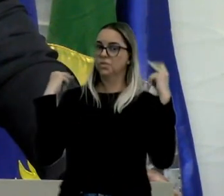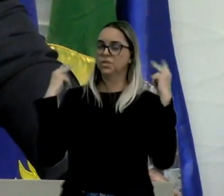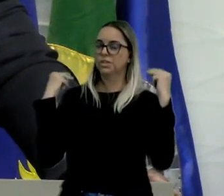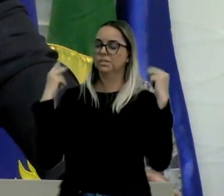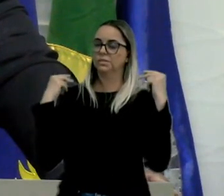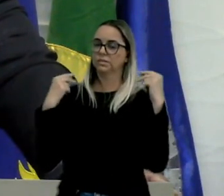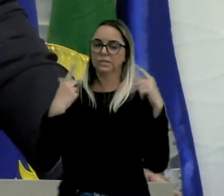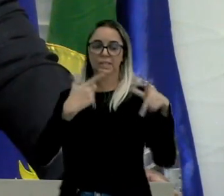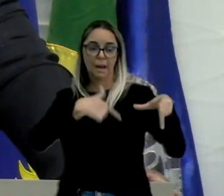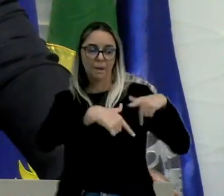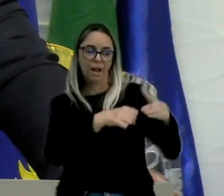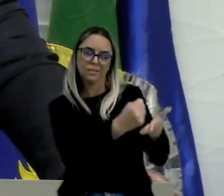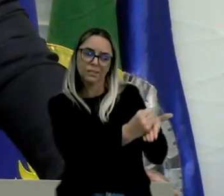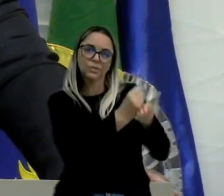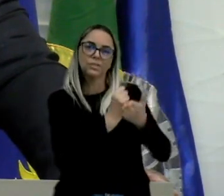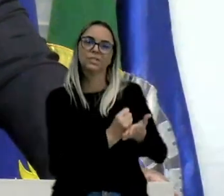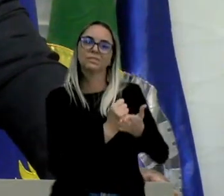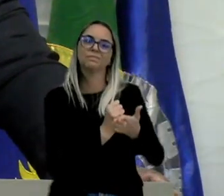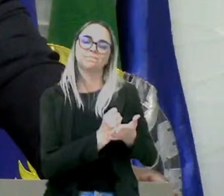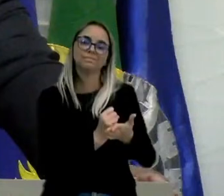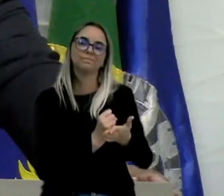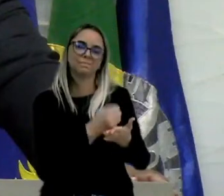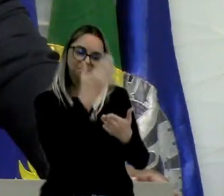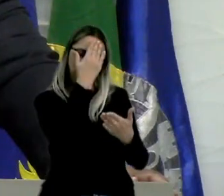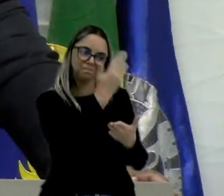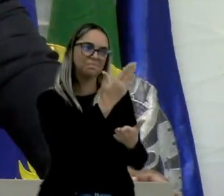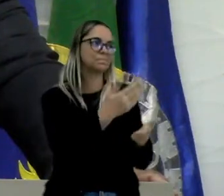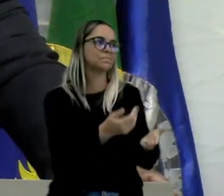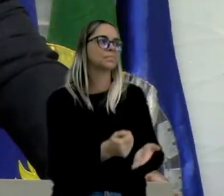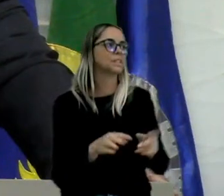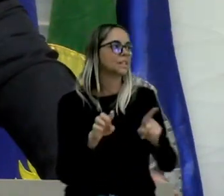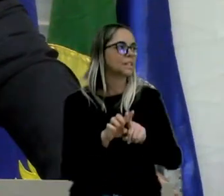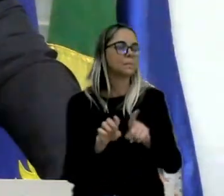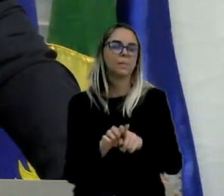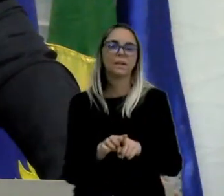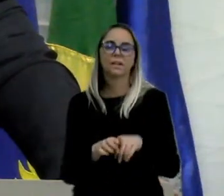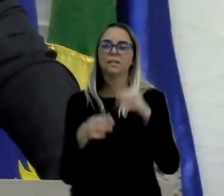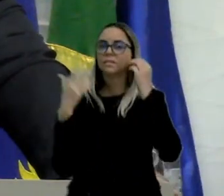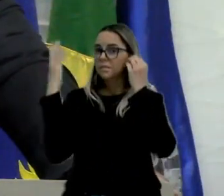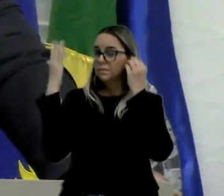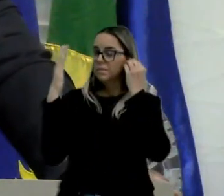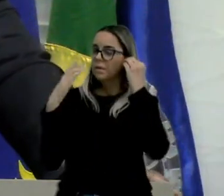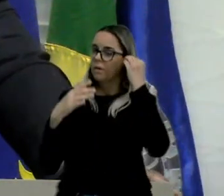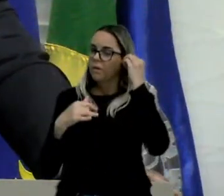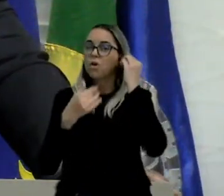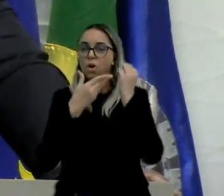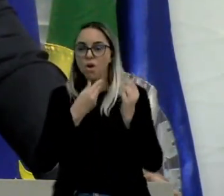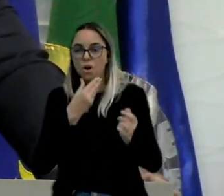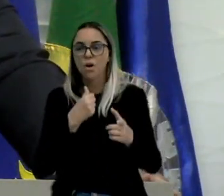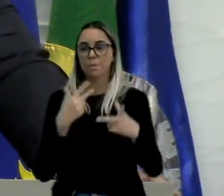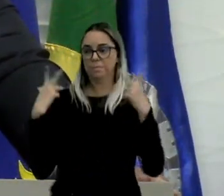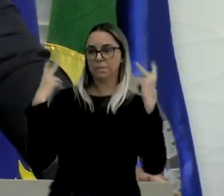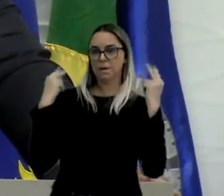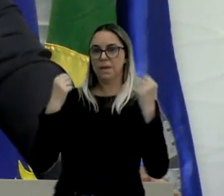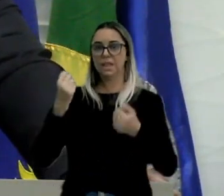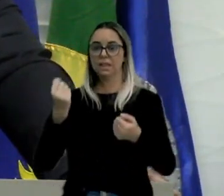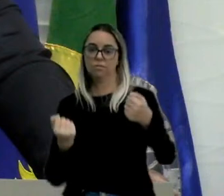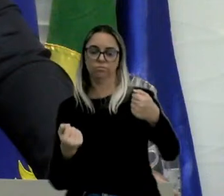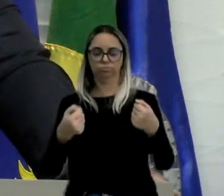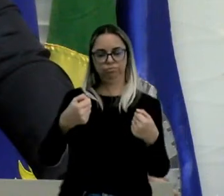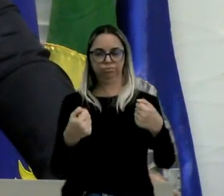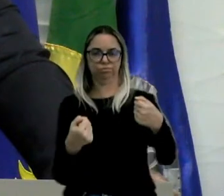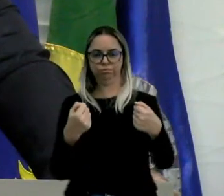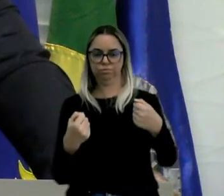trabalham nos ajudando E também parabenizando o rapaz que trabalha na ambulância da Prefeitura o